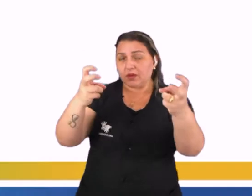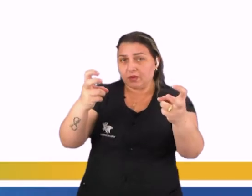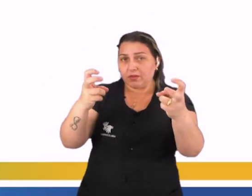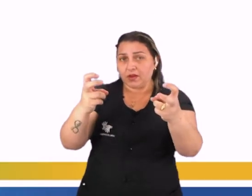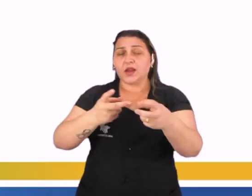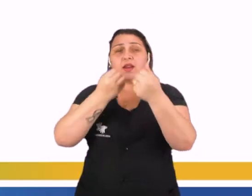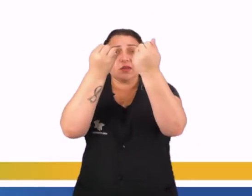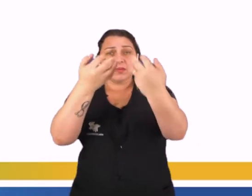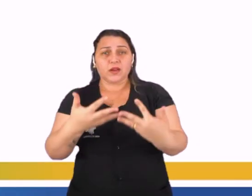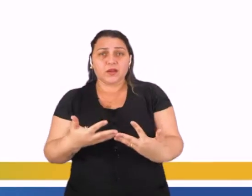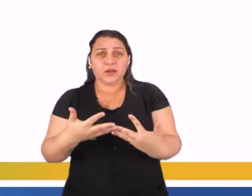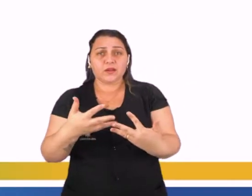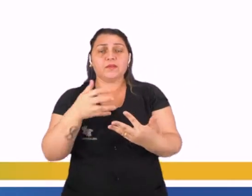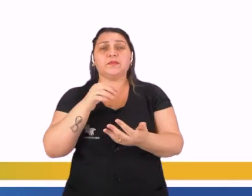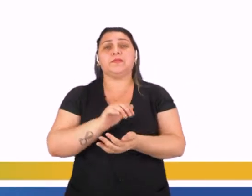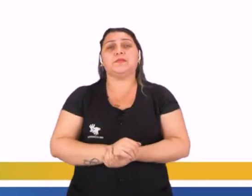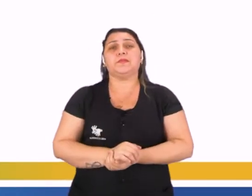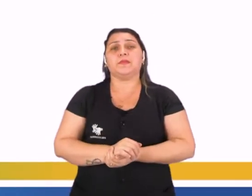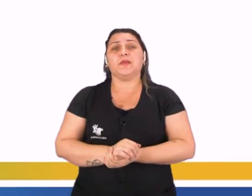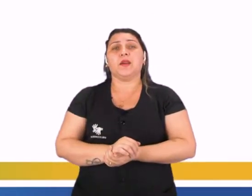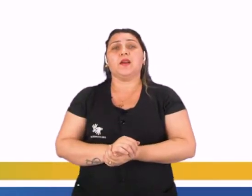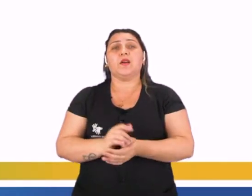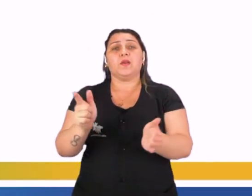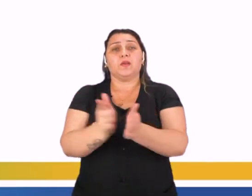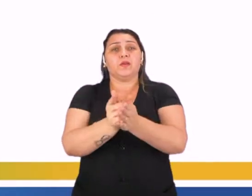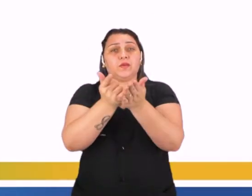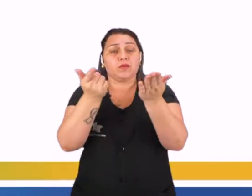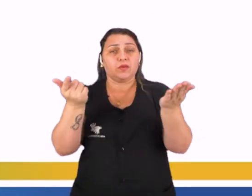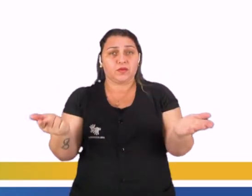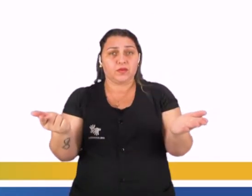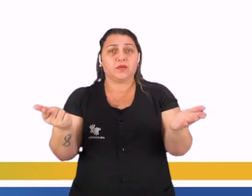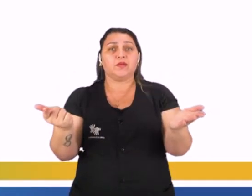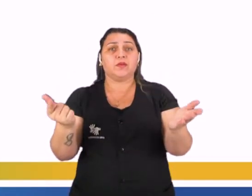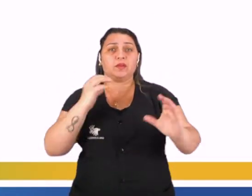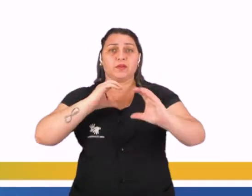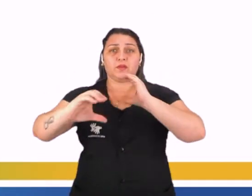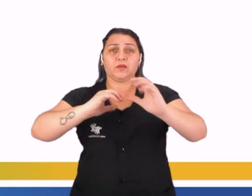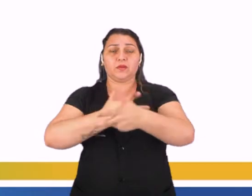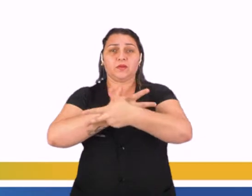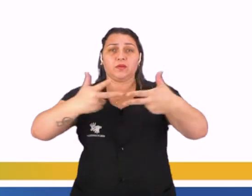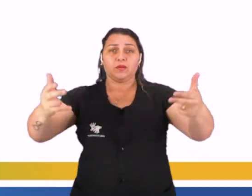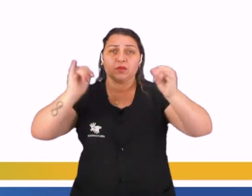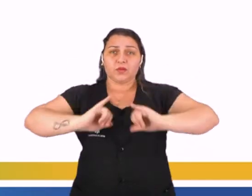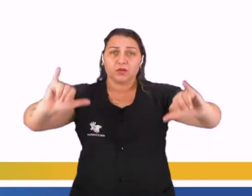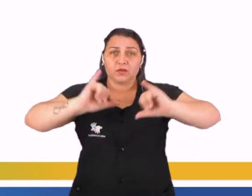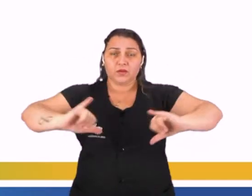news. Espero que vocês gostem dessa aula e agora a gente vai começar, tá bom?